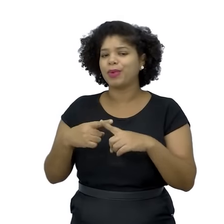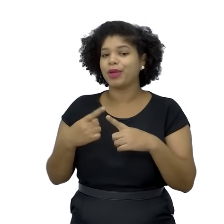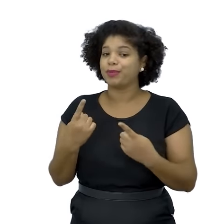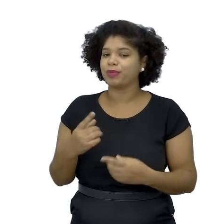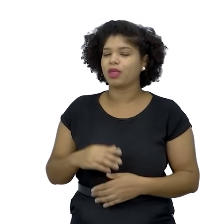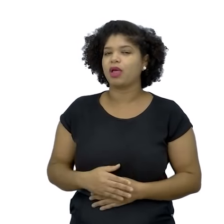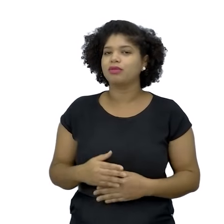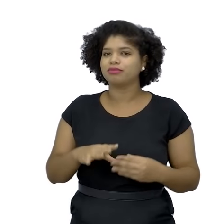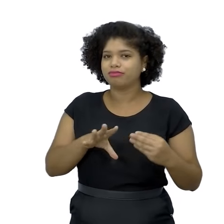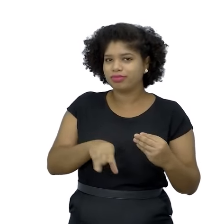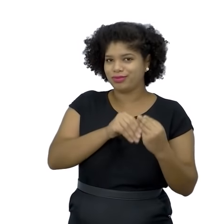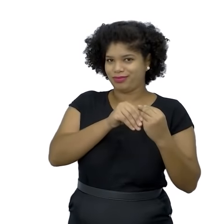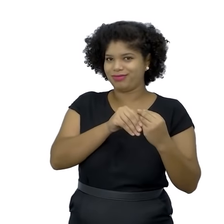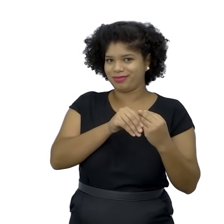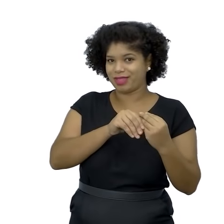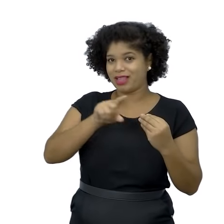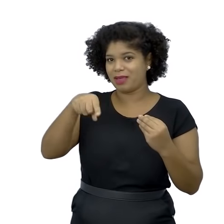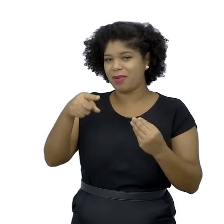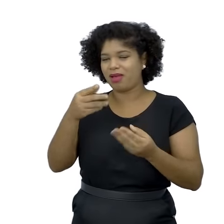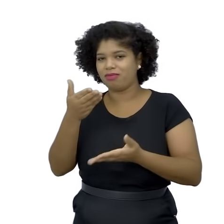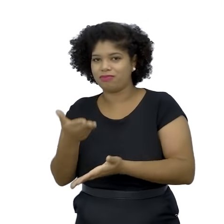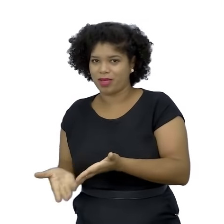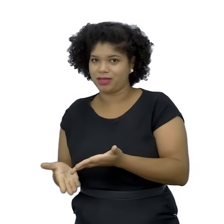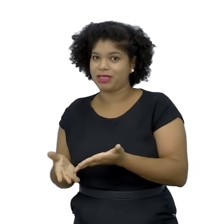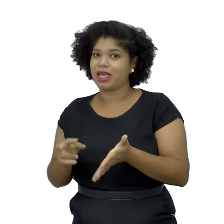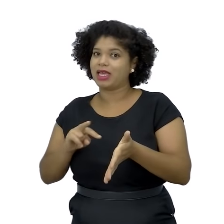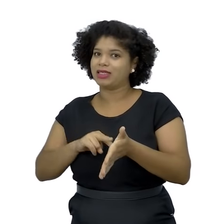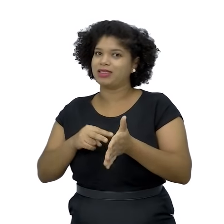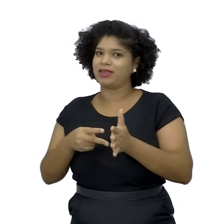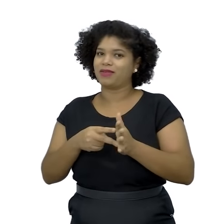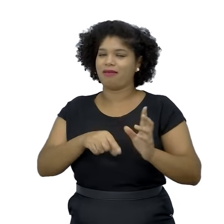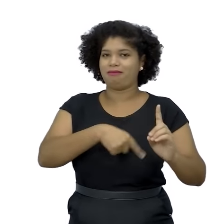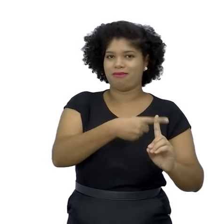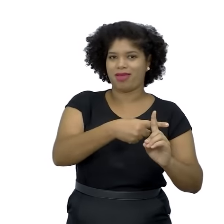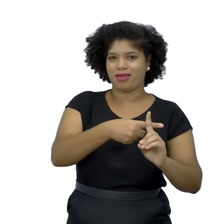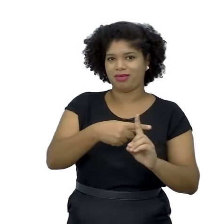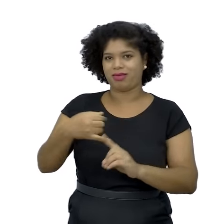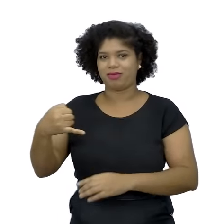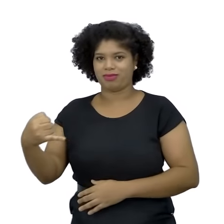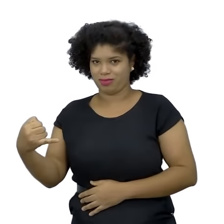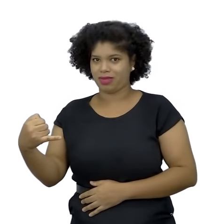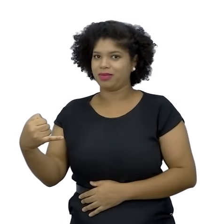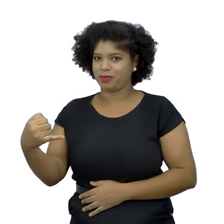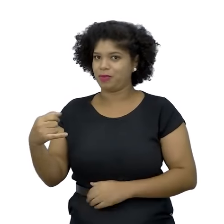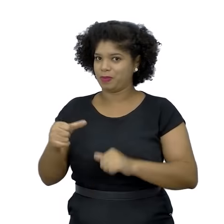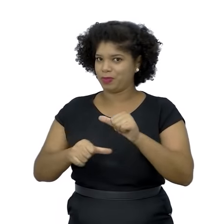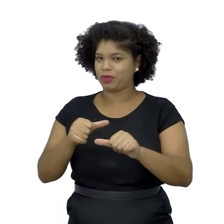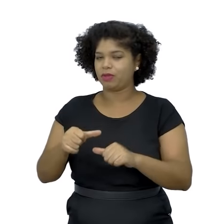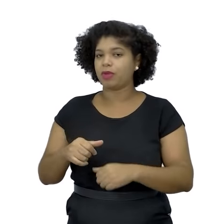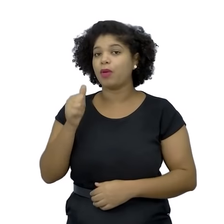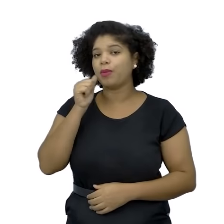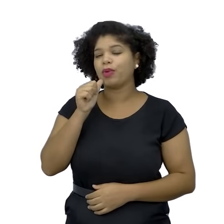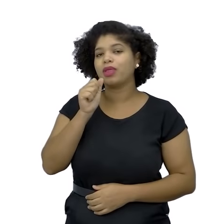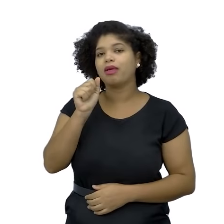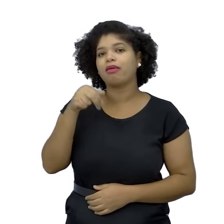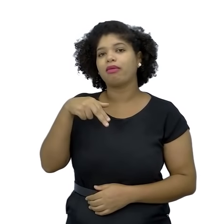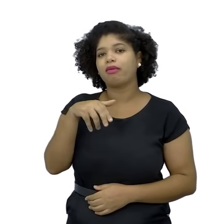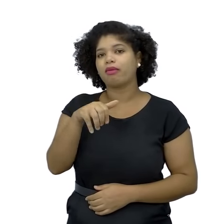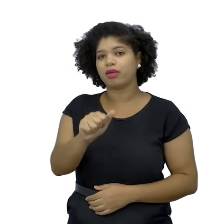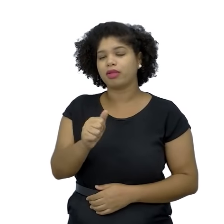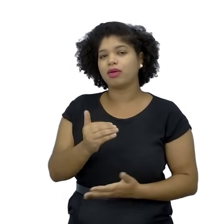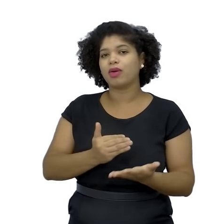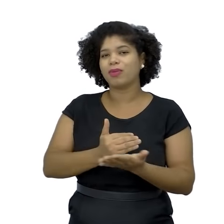e na segunda, uma perda, indicando uma alteração do estado inicial. Ana iniciou o jogo com